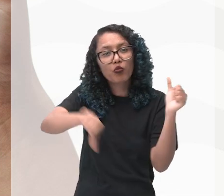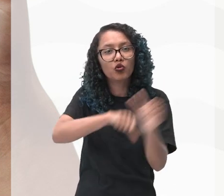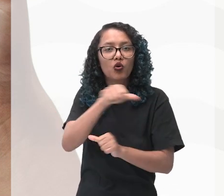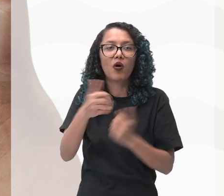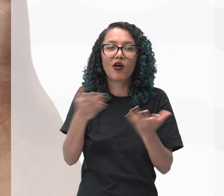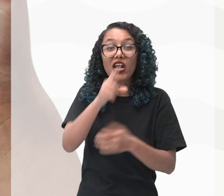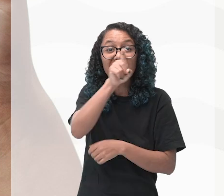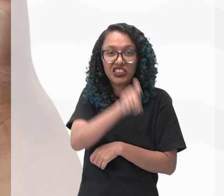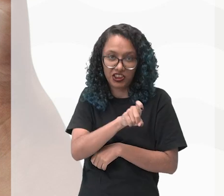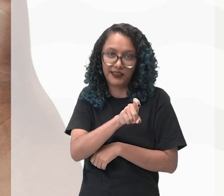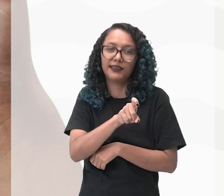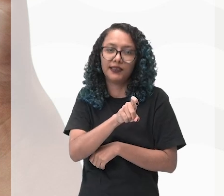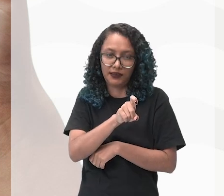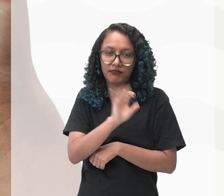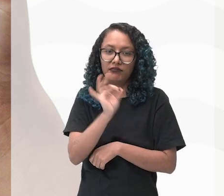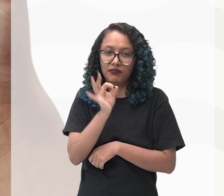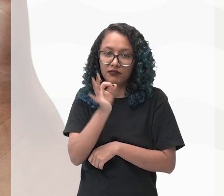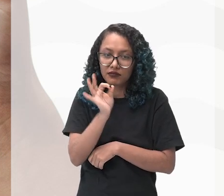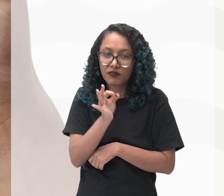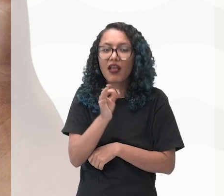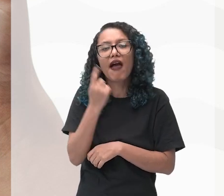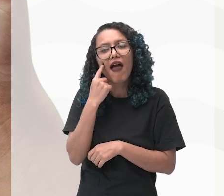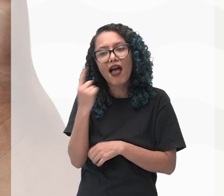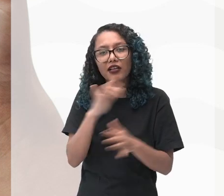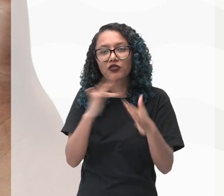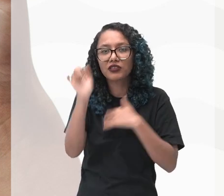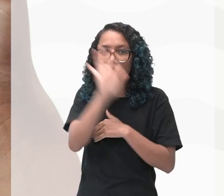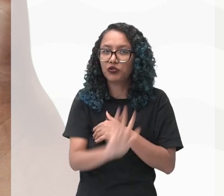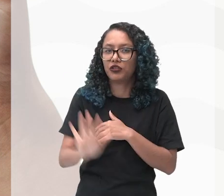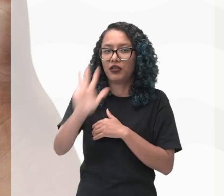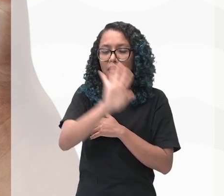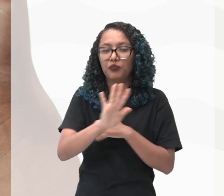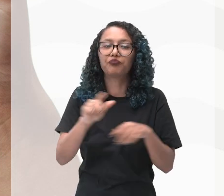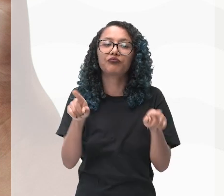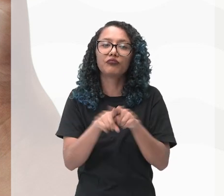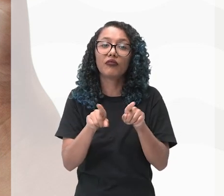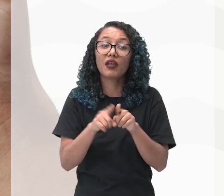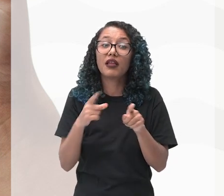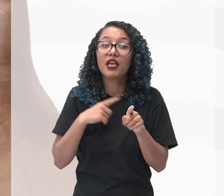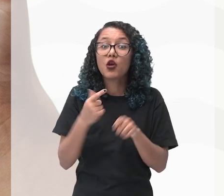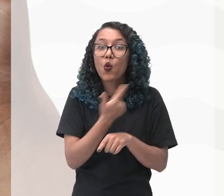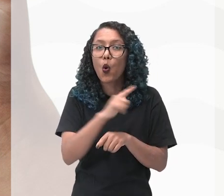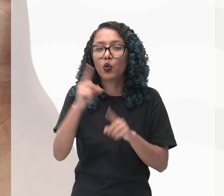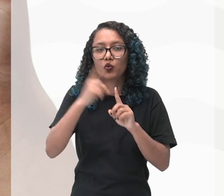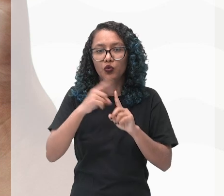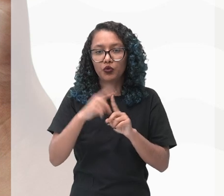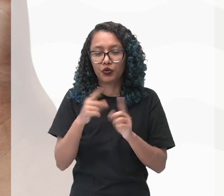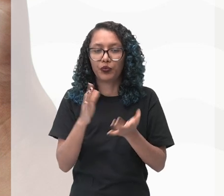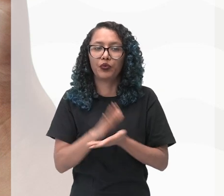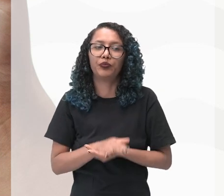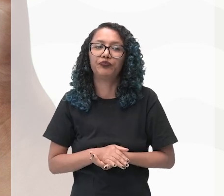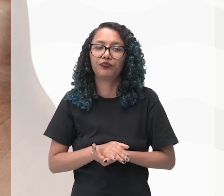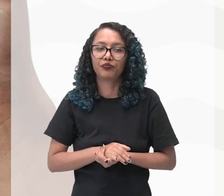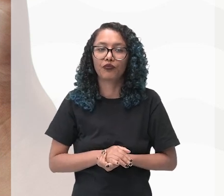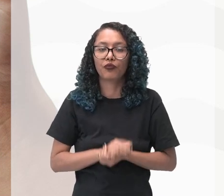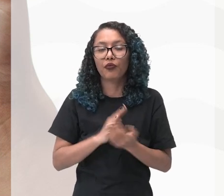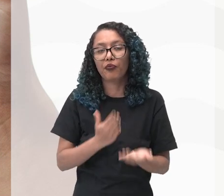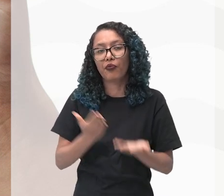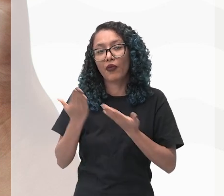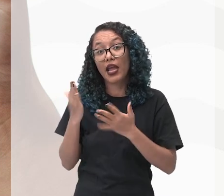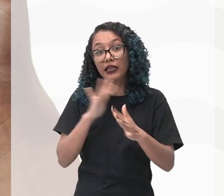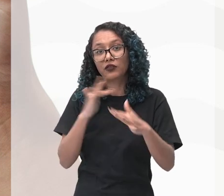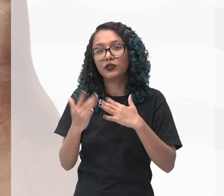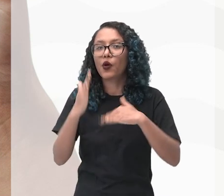as redes sociais genéricas, certo? Outro tipo de rede social são as redes